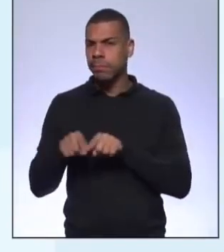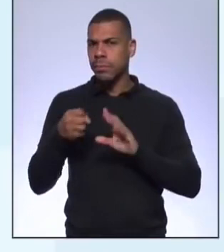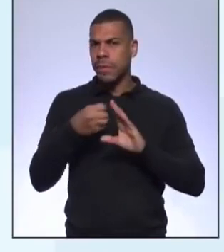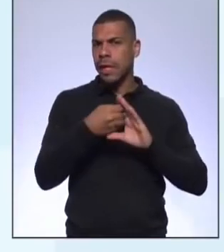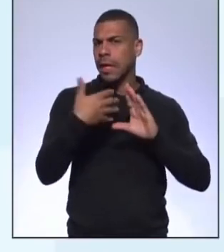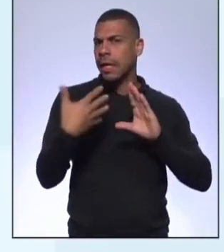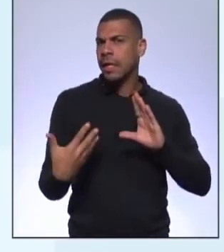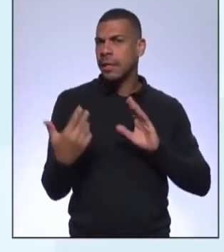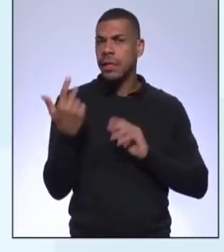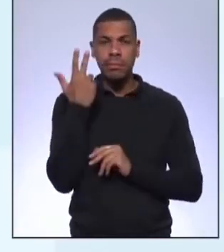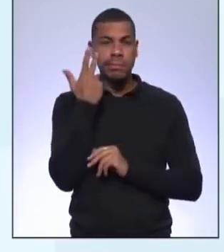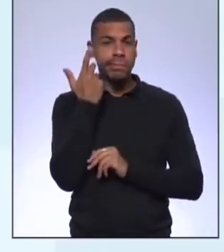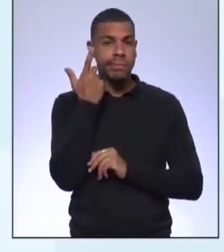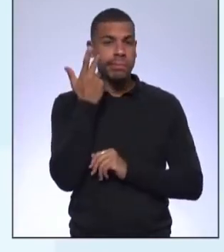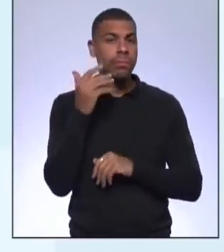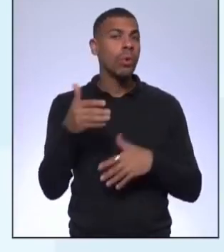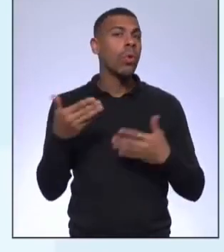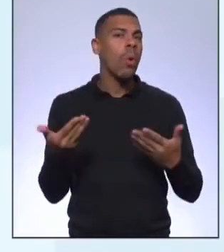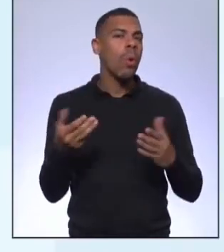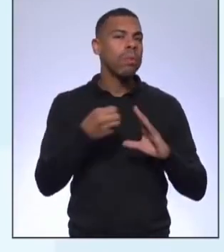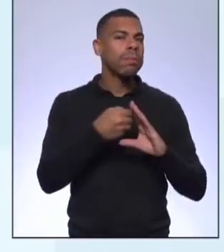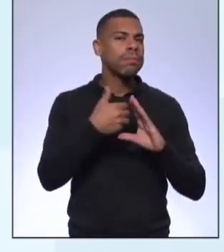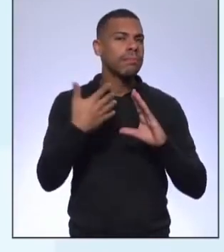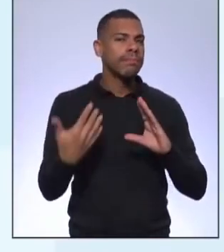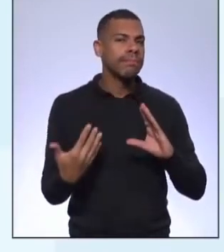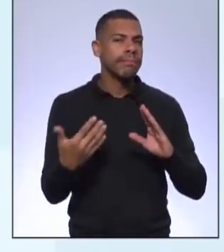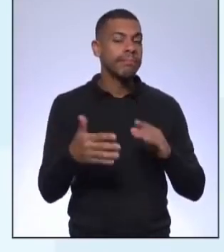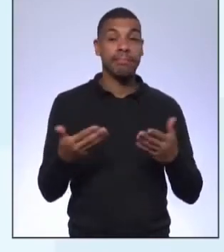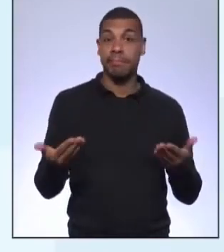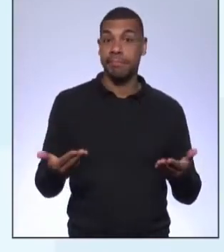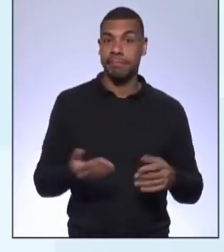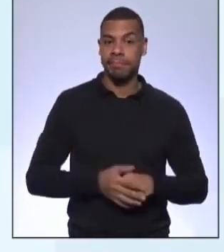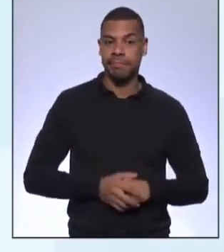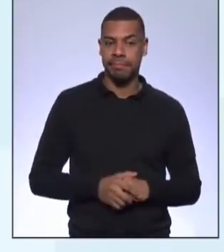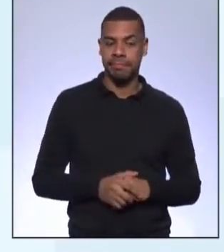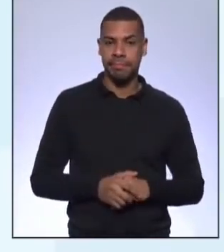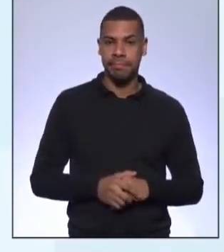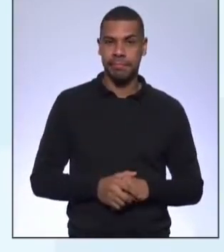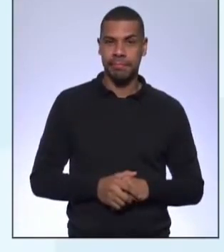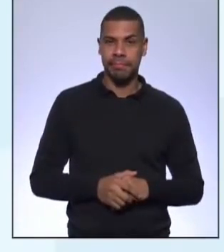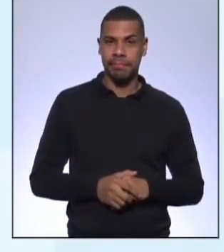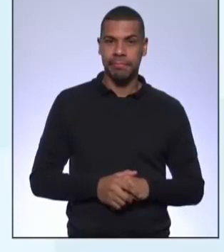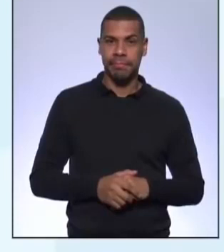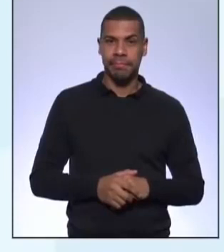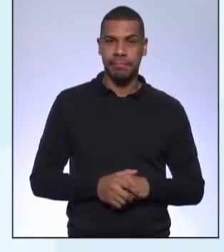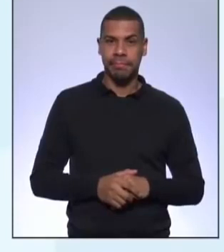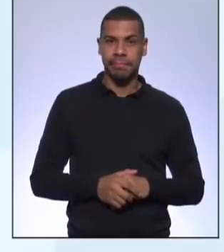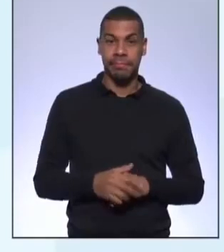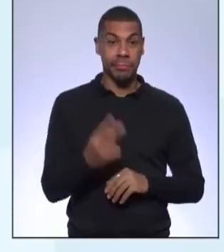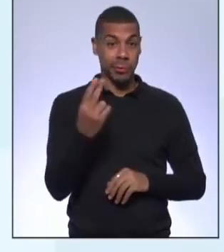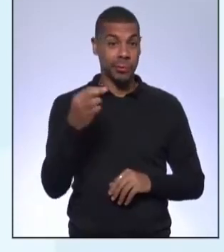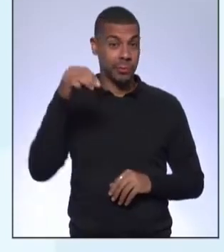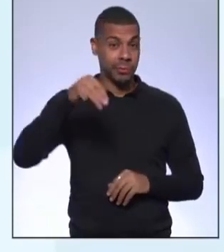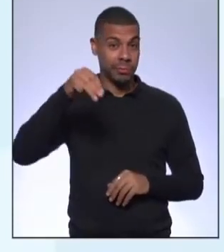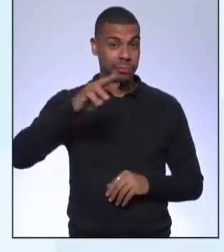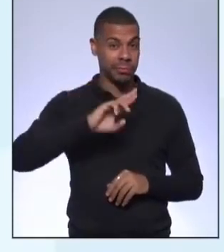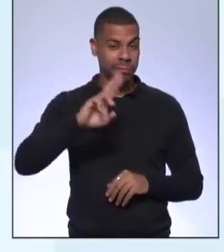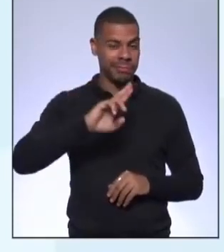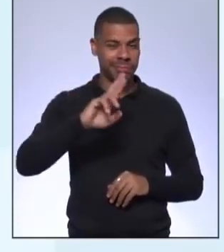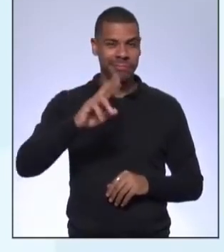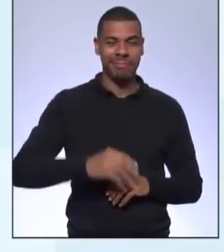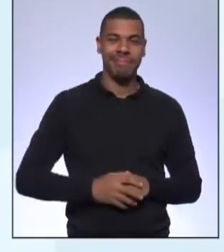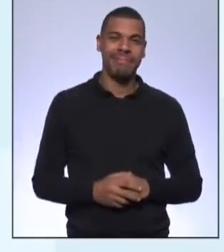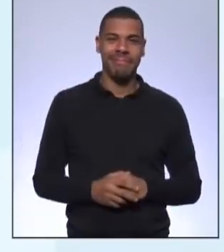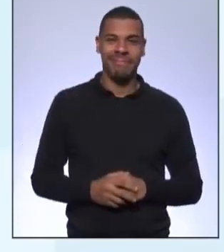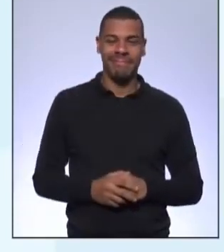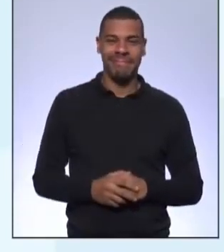características comuns. Nós queremos saber que características são essas. Pode ser? Beleza. 2 minutinhos? Ok, vamos lá de novo,